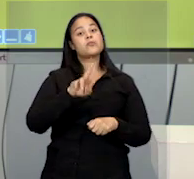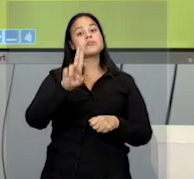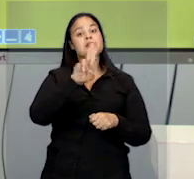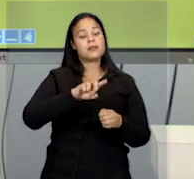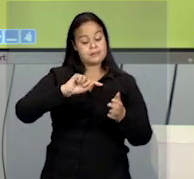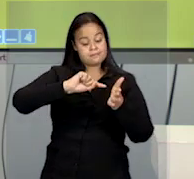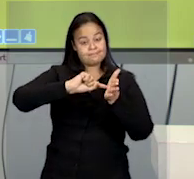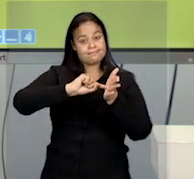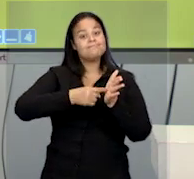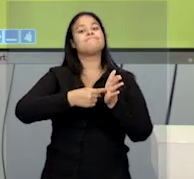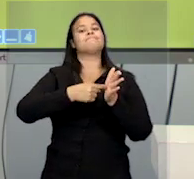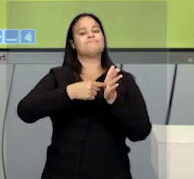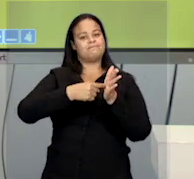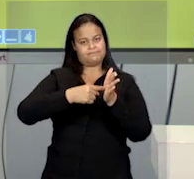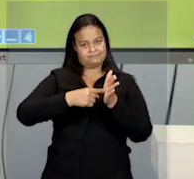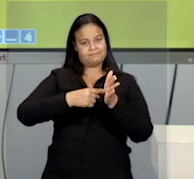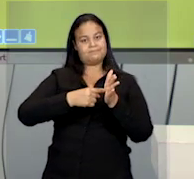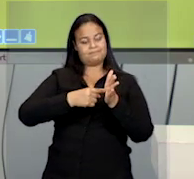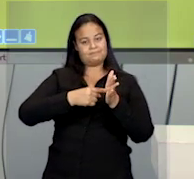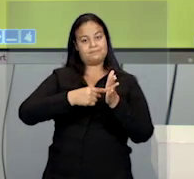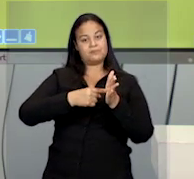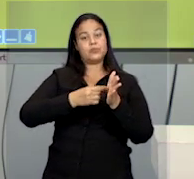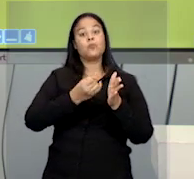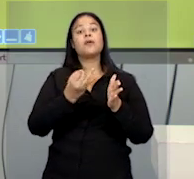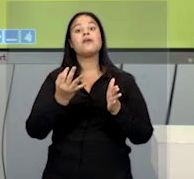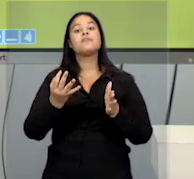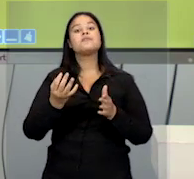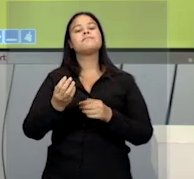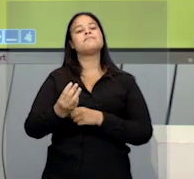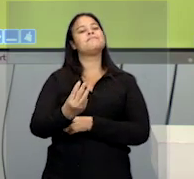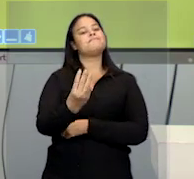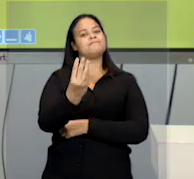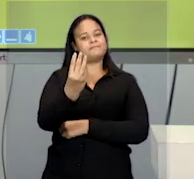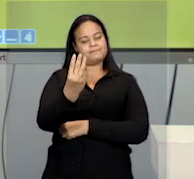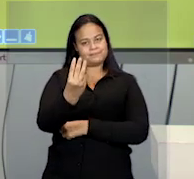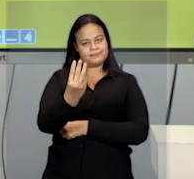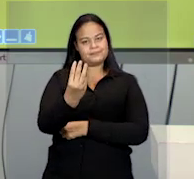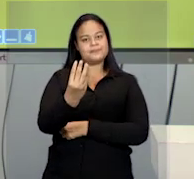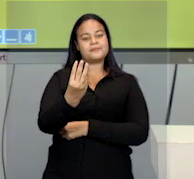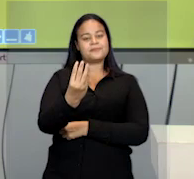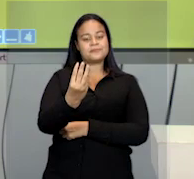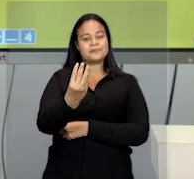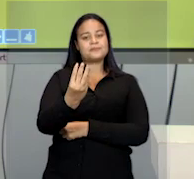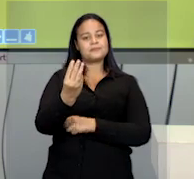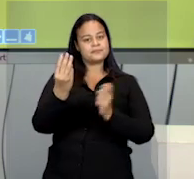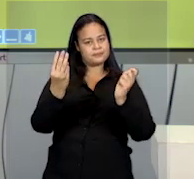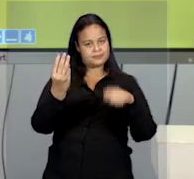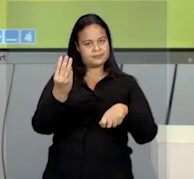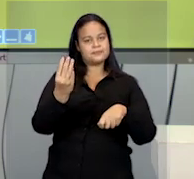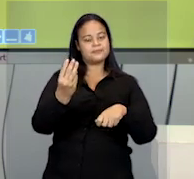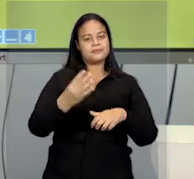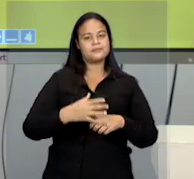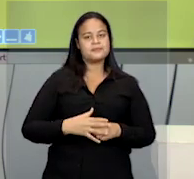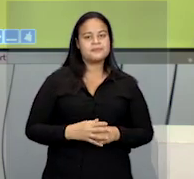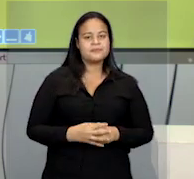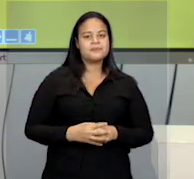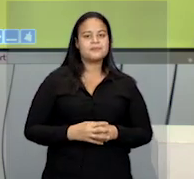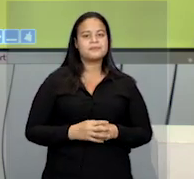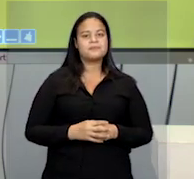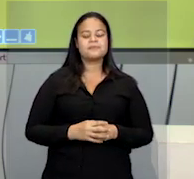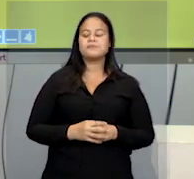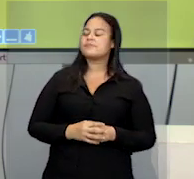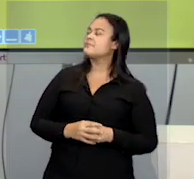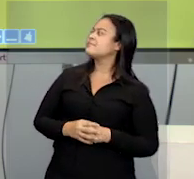aqui por 3, ó. Preciso multiplicar por 3. Então eu coloco um 3